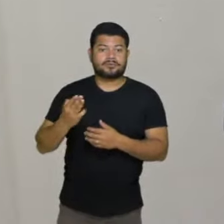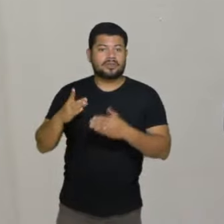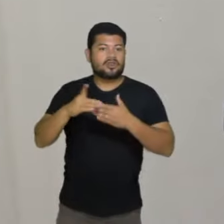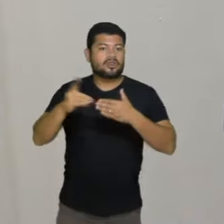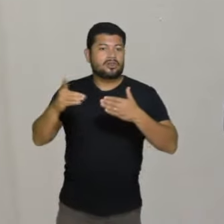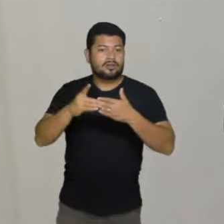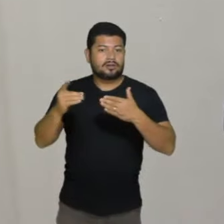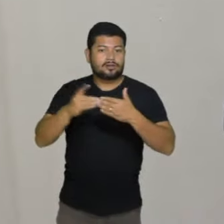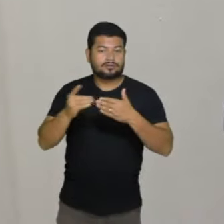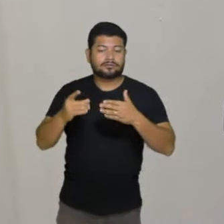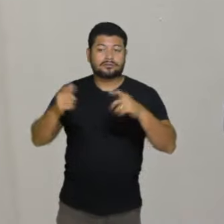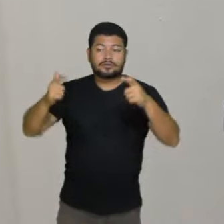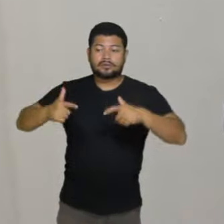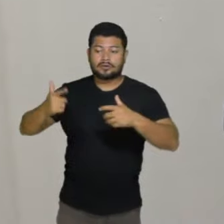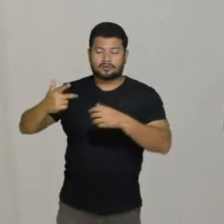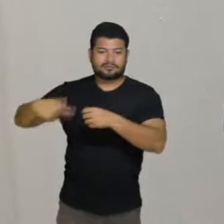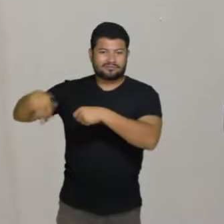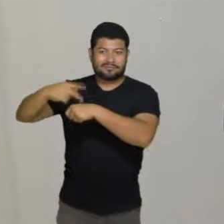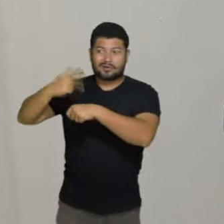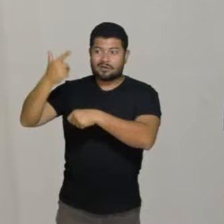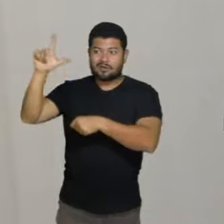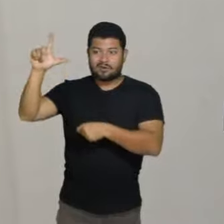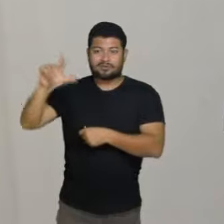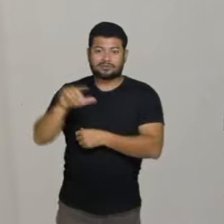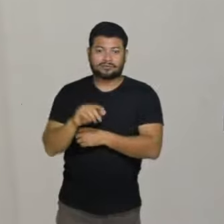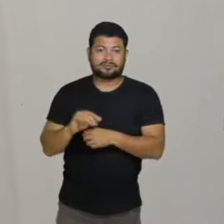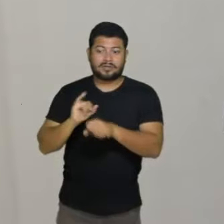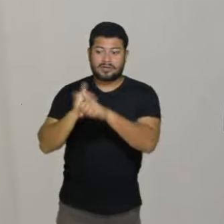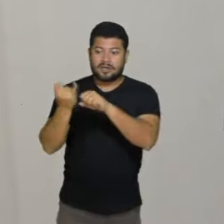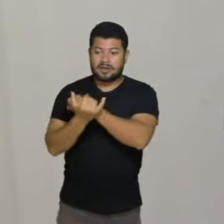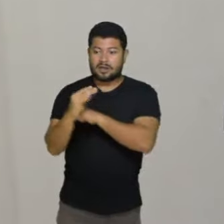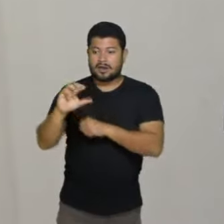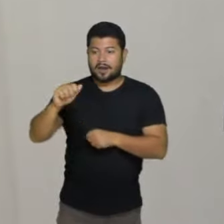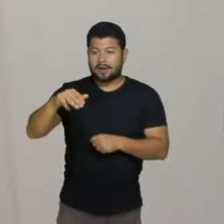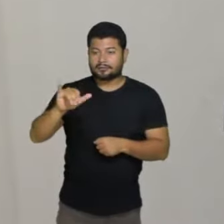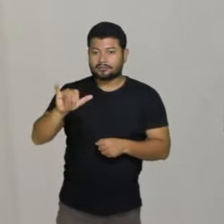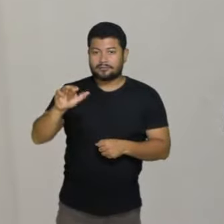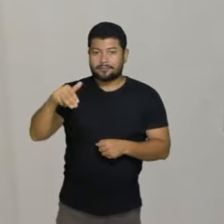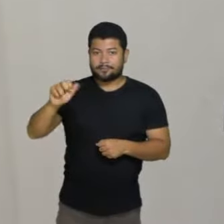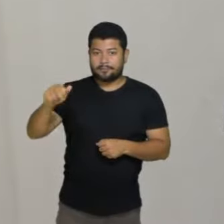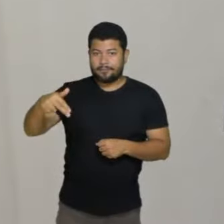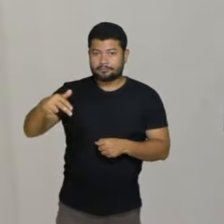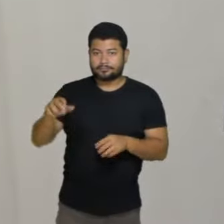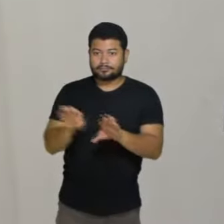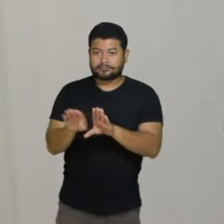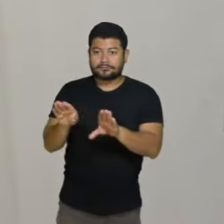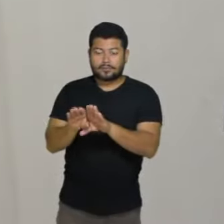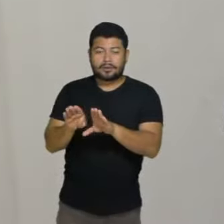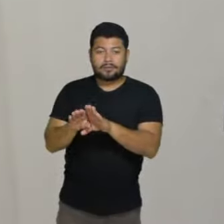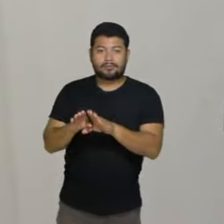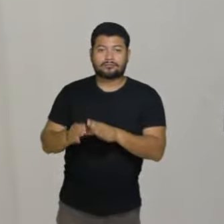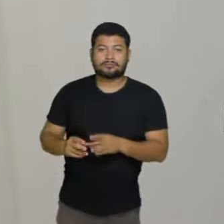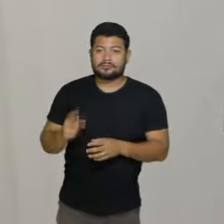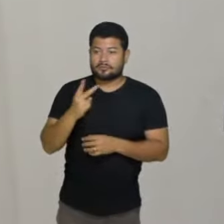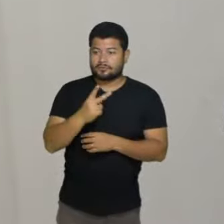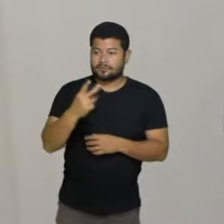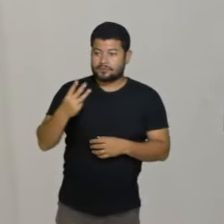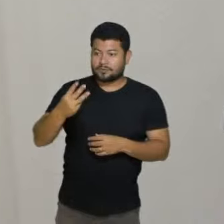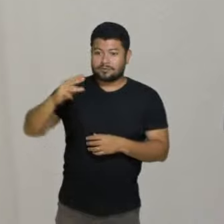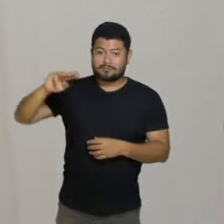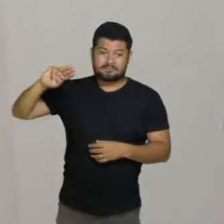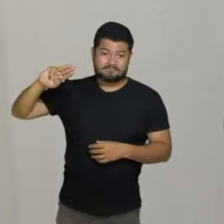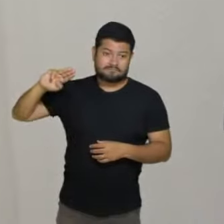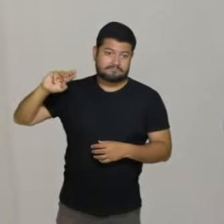nas Ilhas Caimã e a 23 milhões de dólares depositados na Suíça. Depois, a Lava Jato